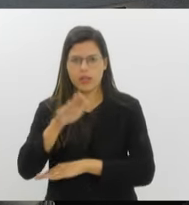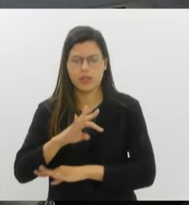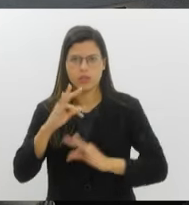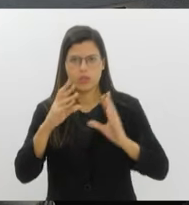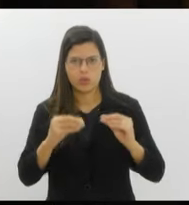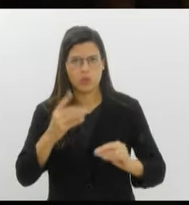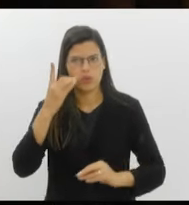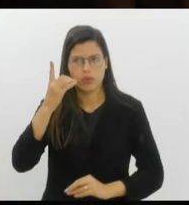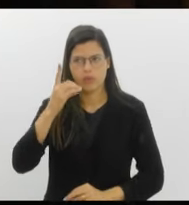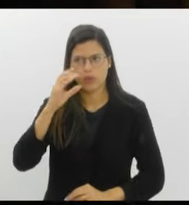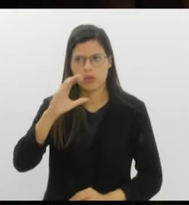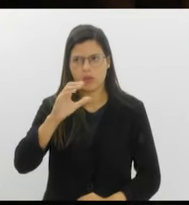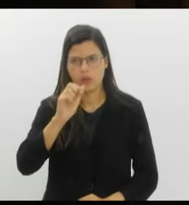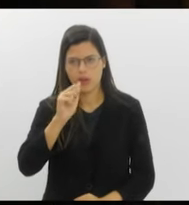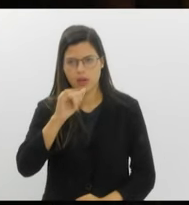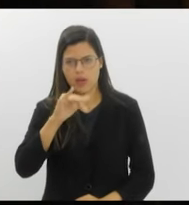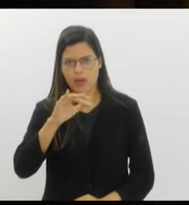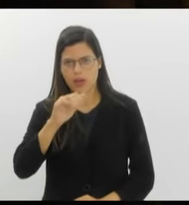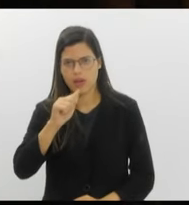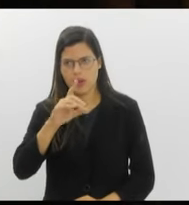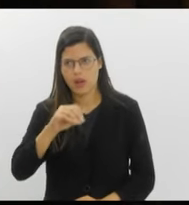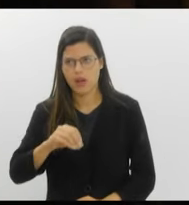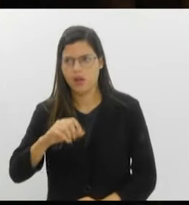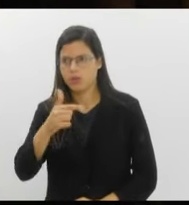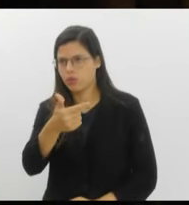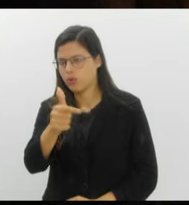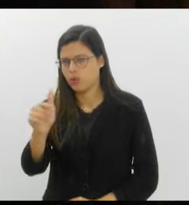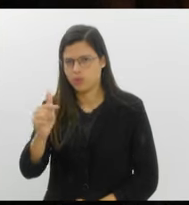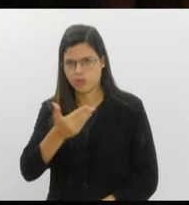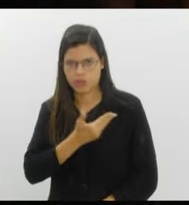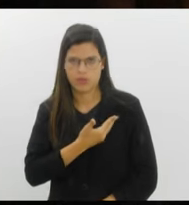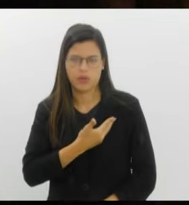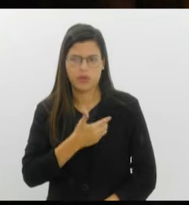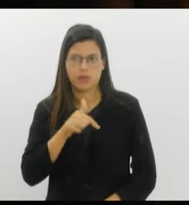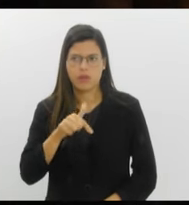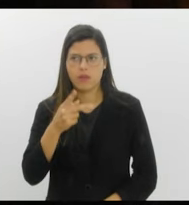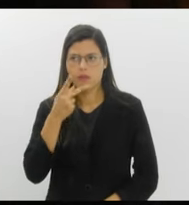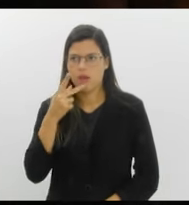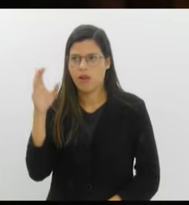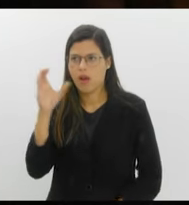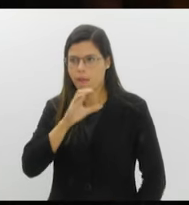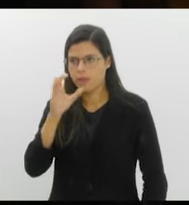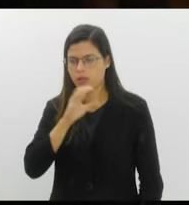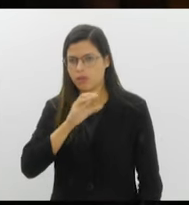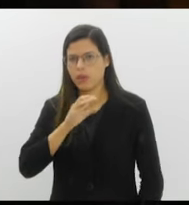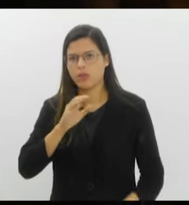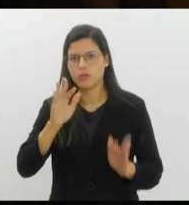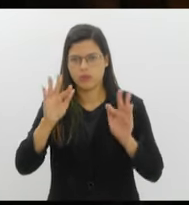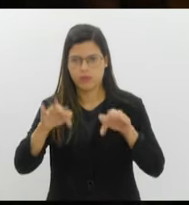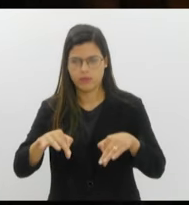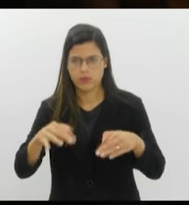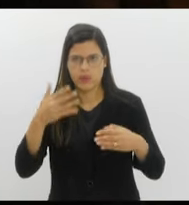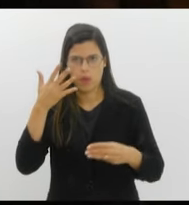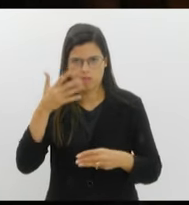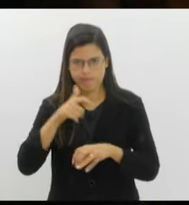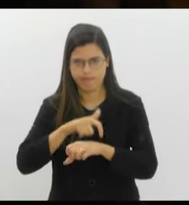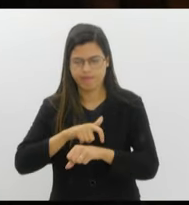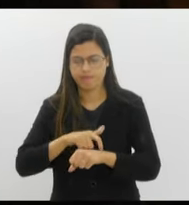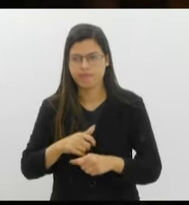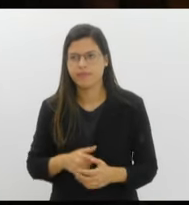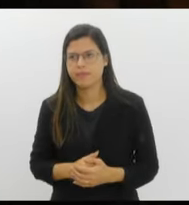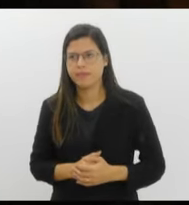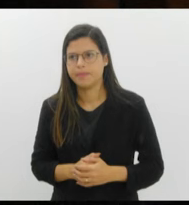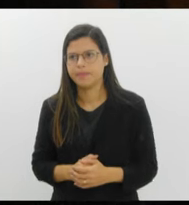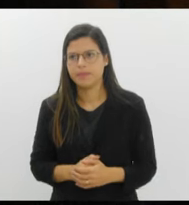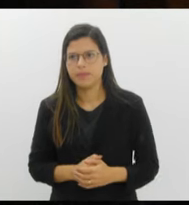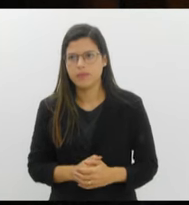Caiado. Boa tarde aos demais colegas aqui. Dizer rapidamente aqui no expediente final, que, aliás, né, como